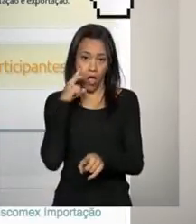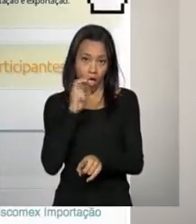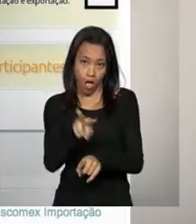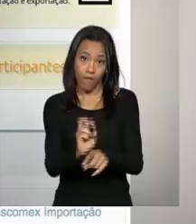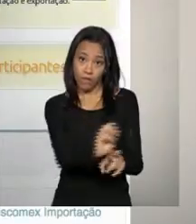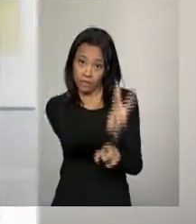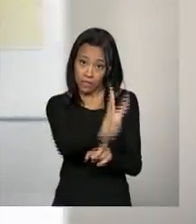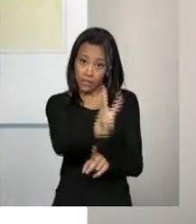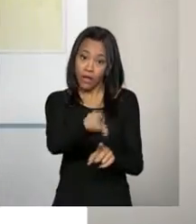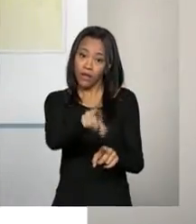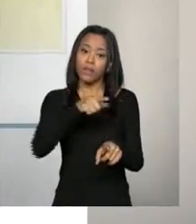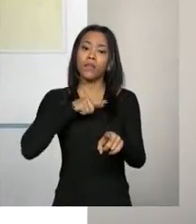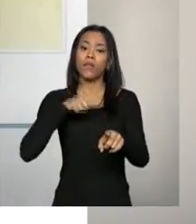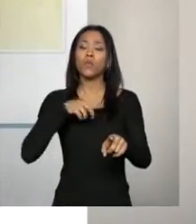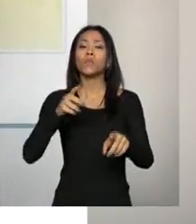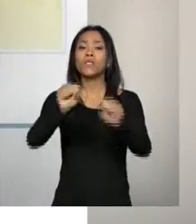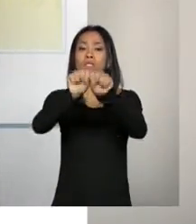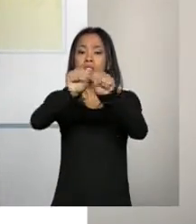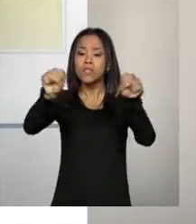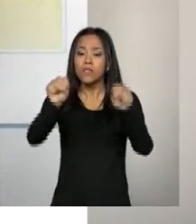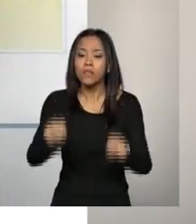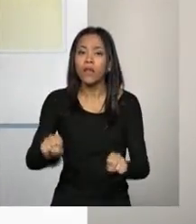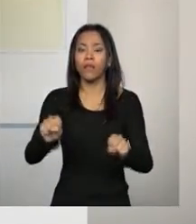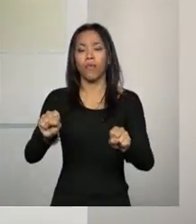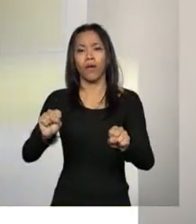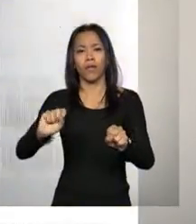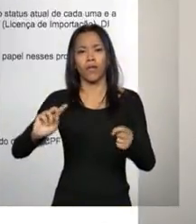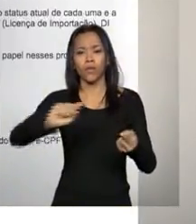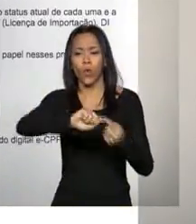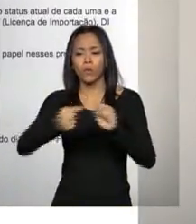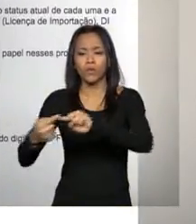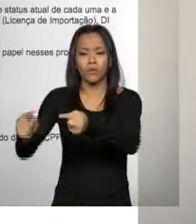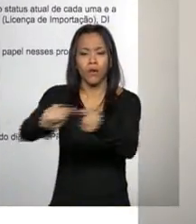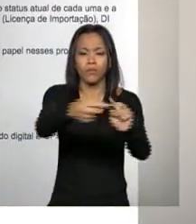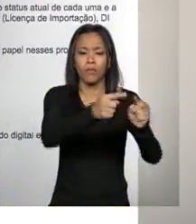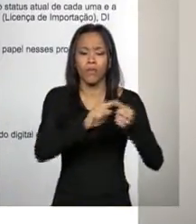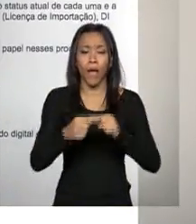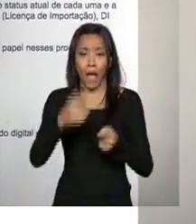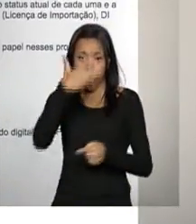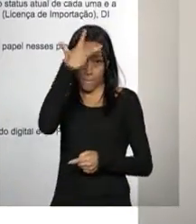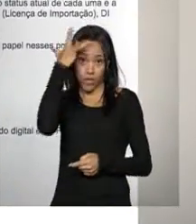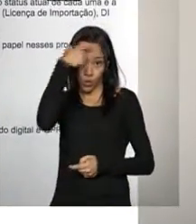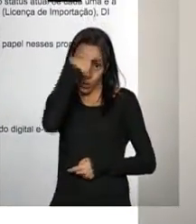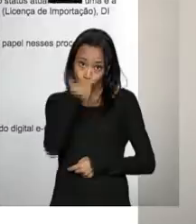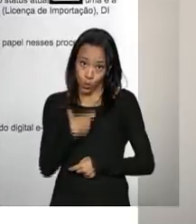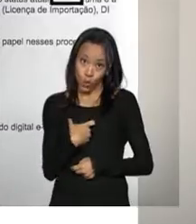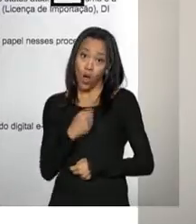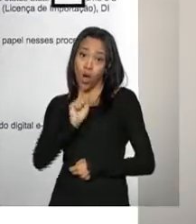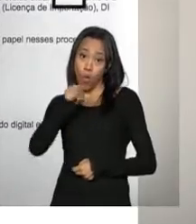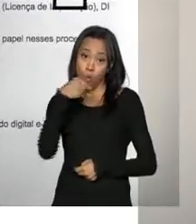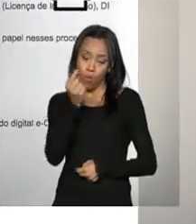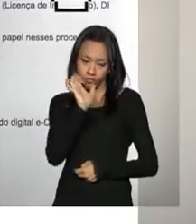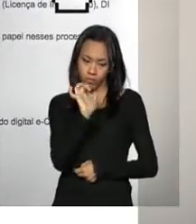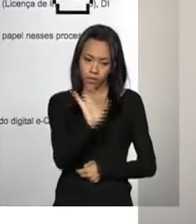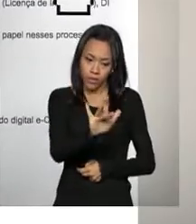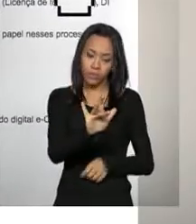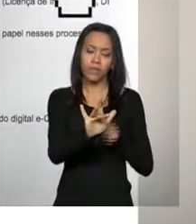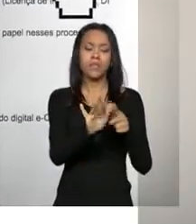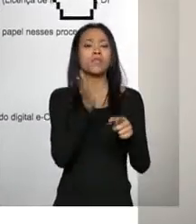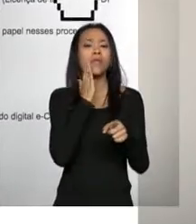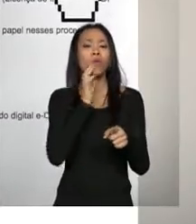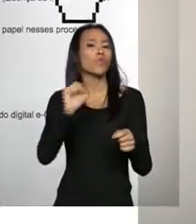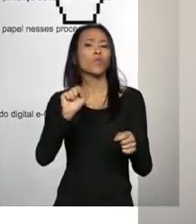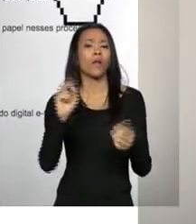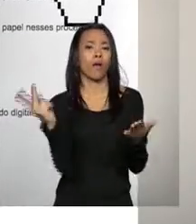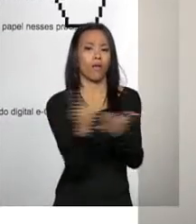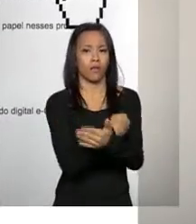conta com o chamado Sistema de Visão Integrada, que permite que o usuário consulte em um só local todas as